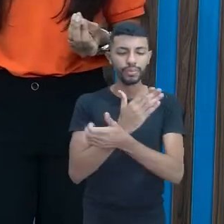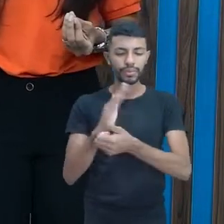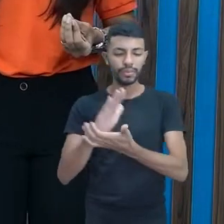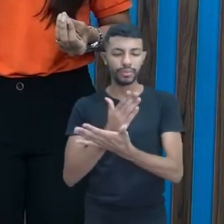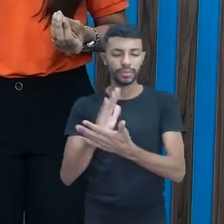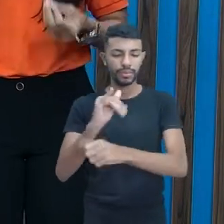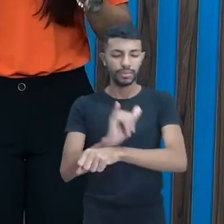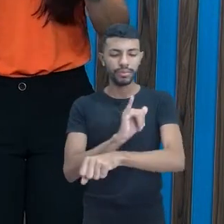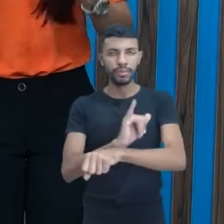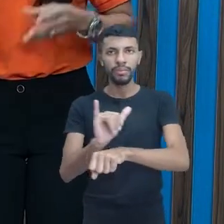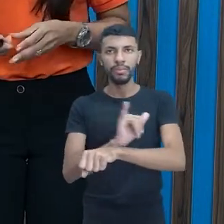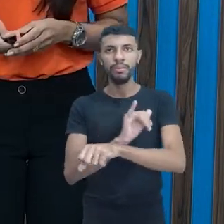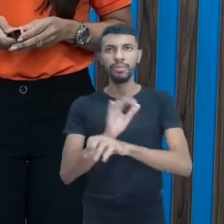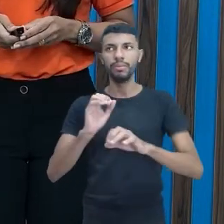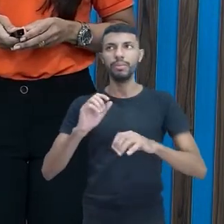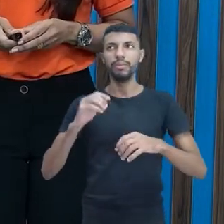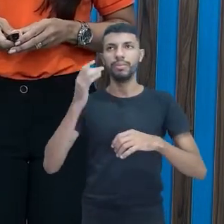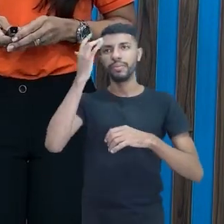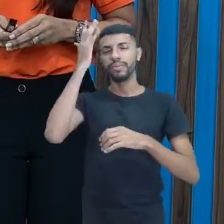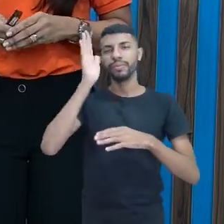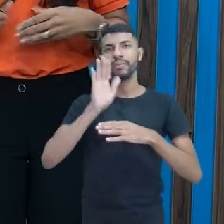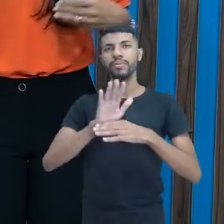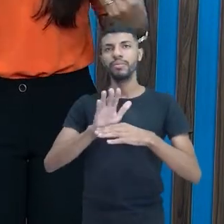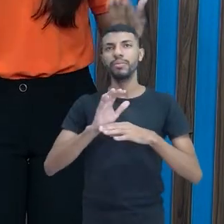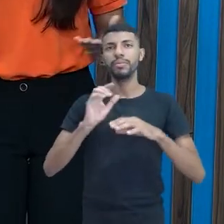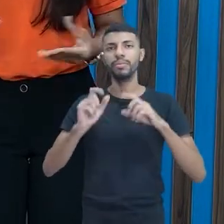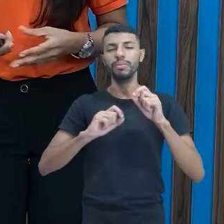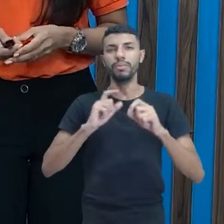quanto na escola para facilitar, né, essa